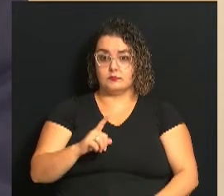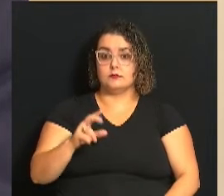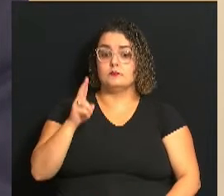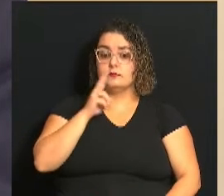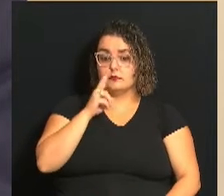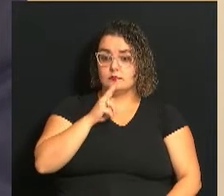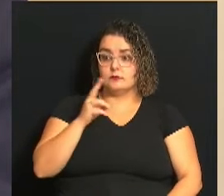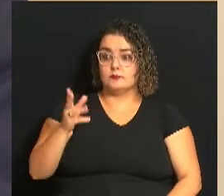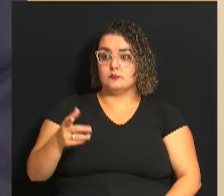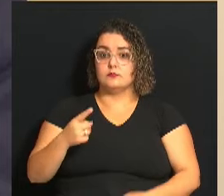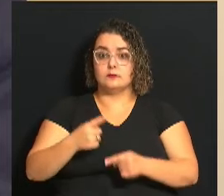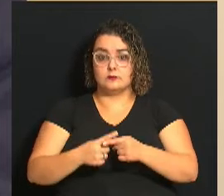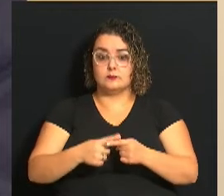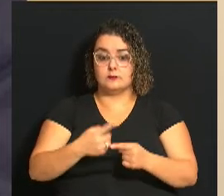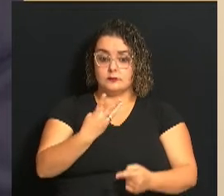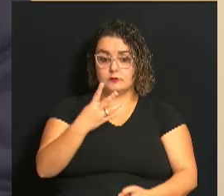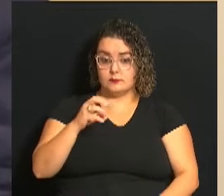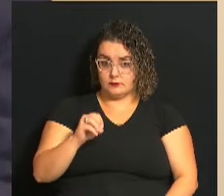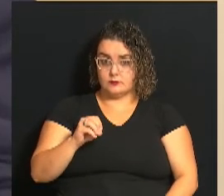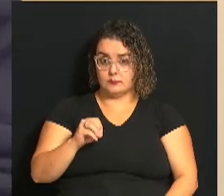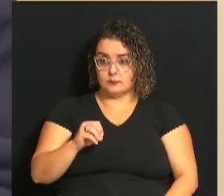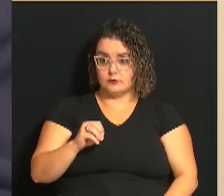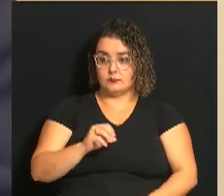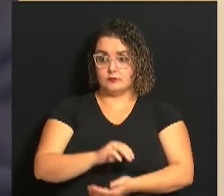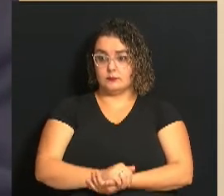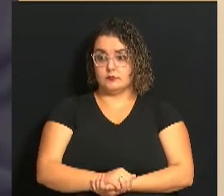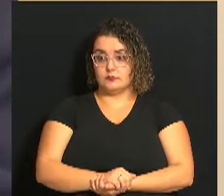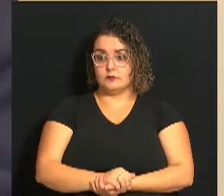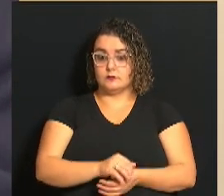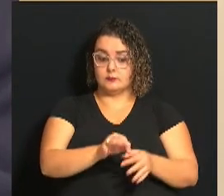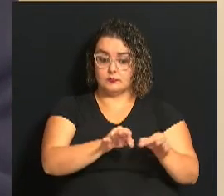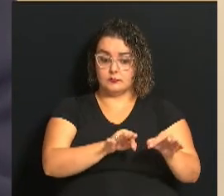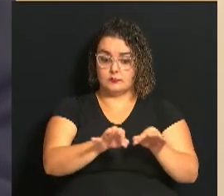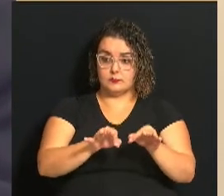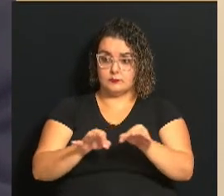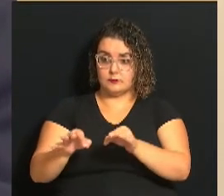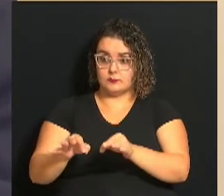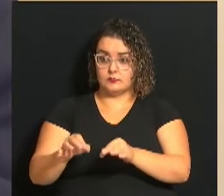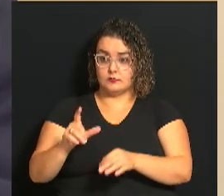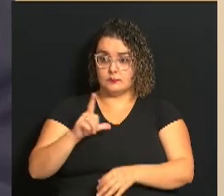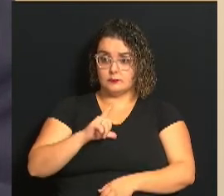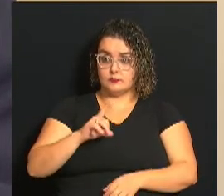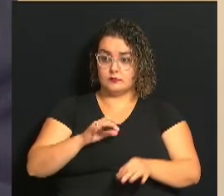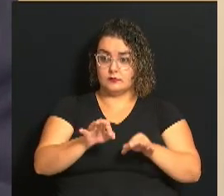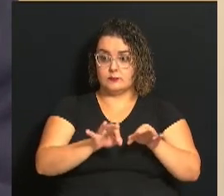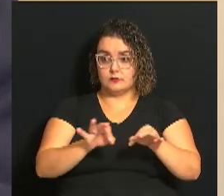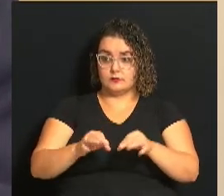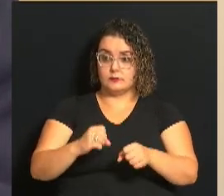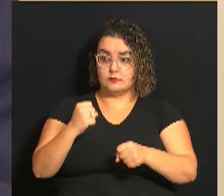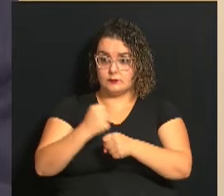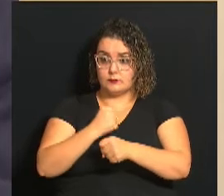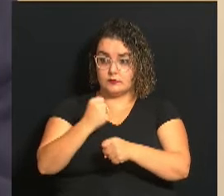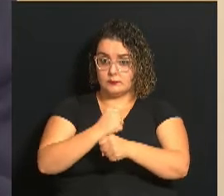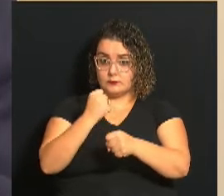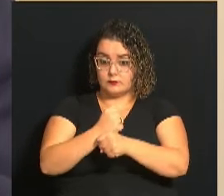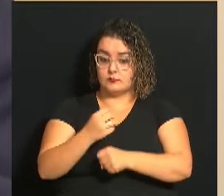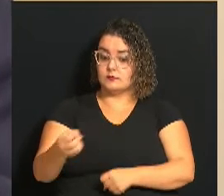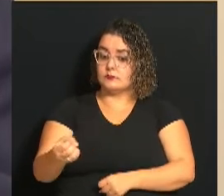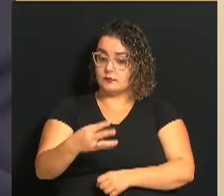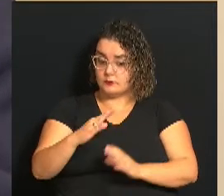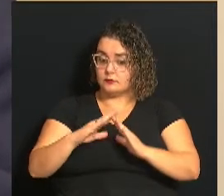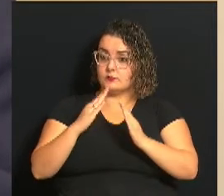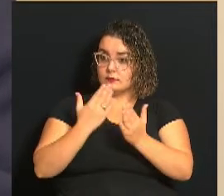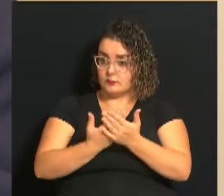que 40? Porque nós temos aí que projetar, nós temos um projeto de construção de novas escolas, né, que está